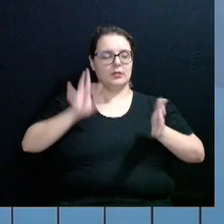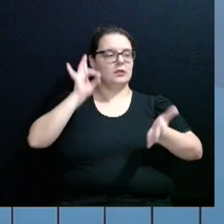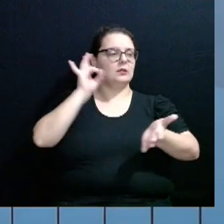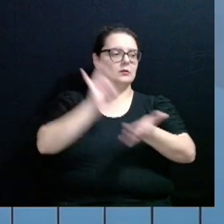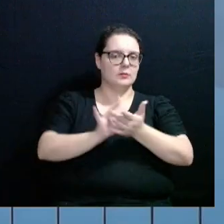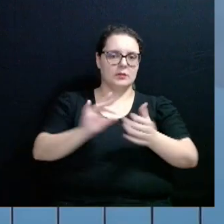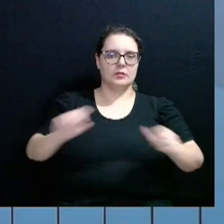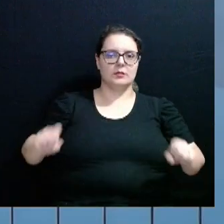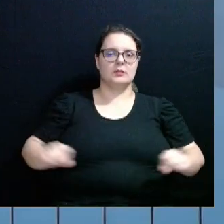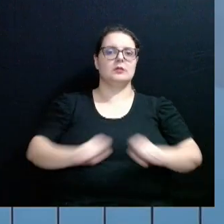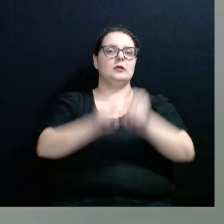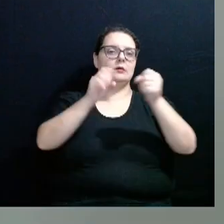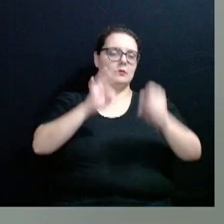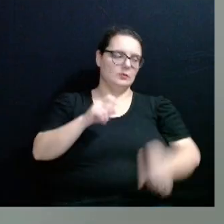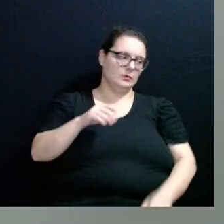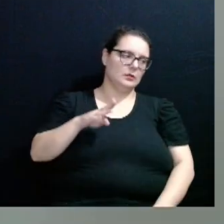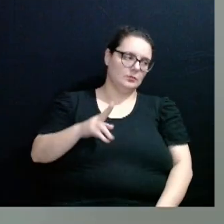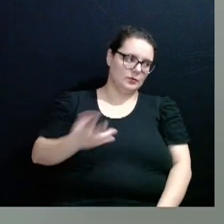tabu.